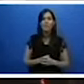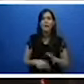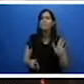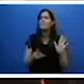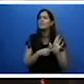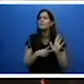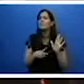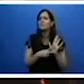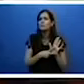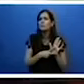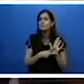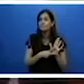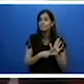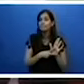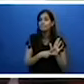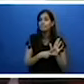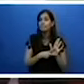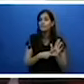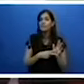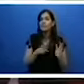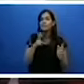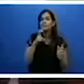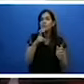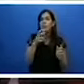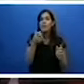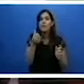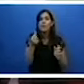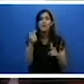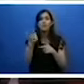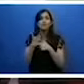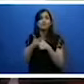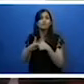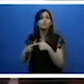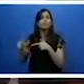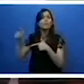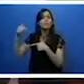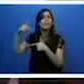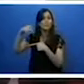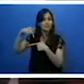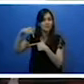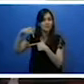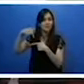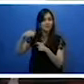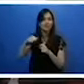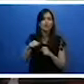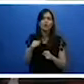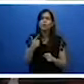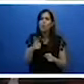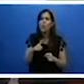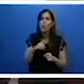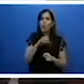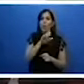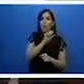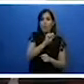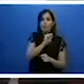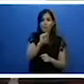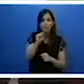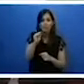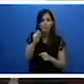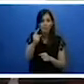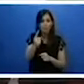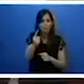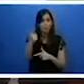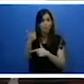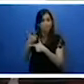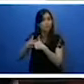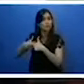bastante atenção aqui, olha. 56 dividido por 7 e 81 dividido por 9. Então, faremos este